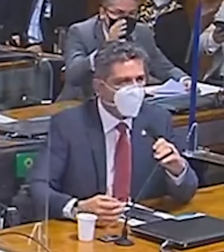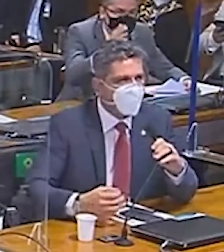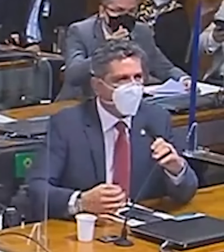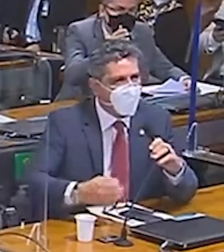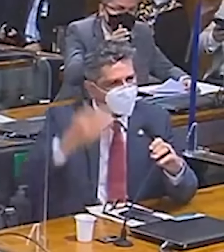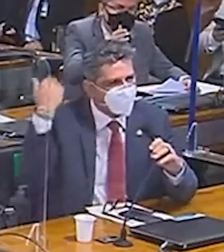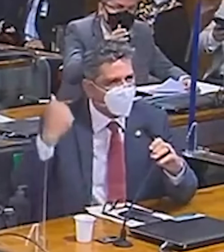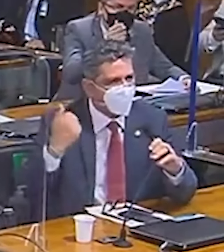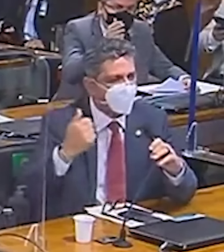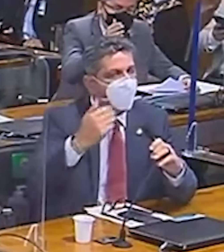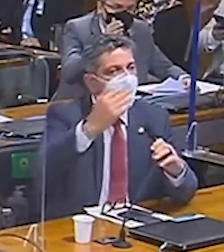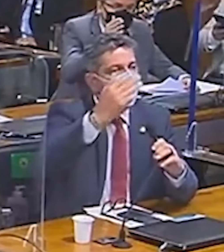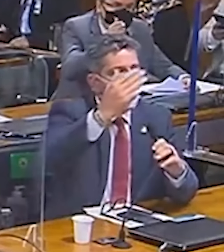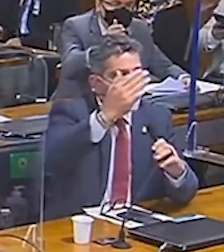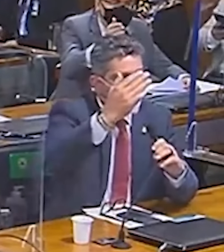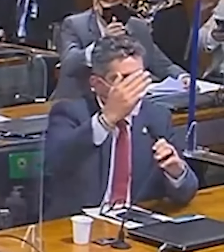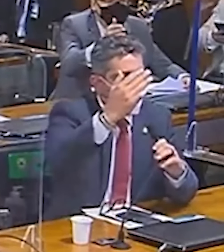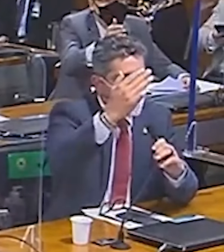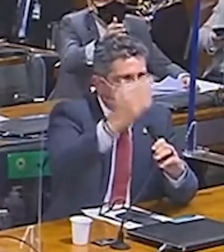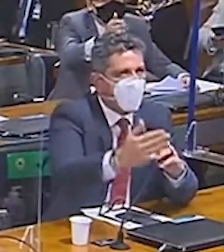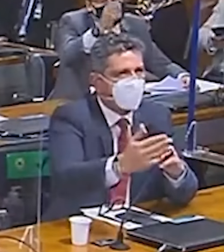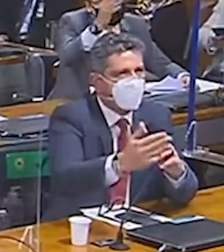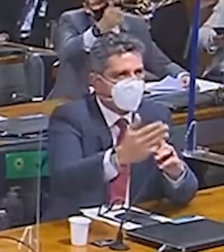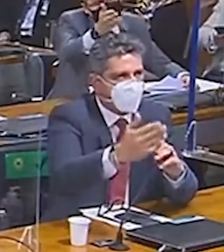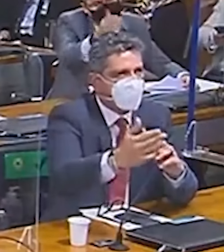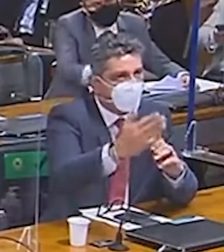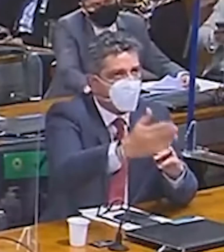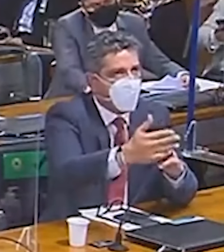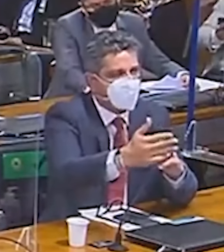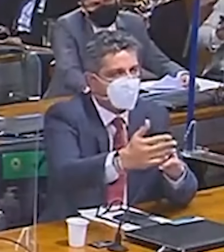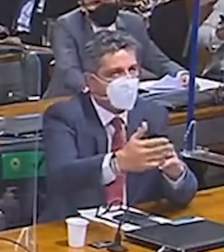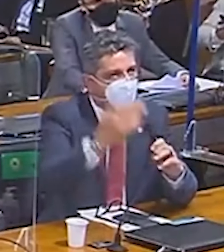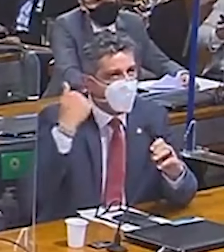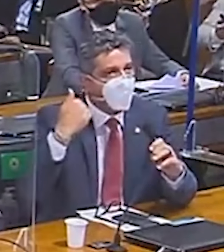A própria roupa vai começar. Prevove a palavra ao relator. senador não